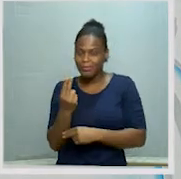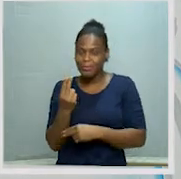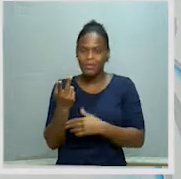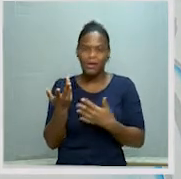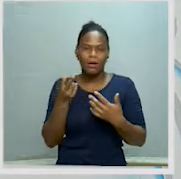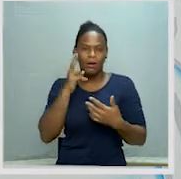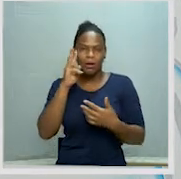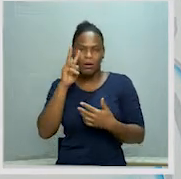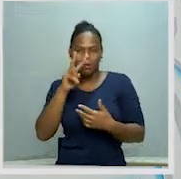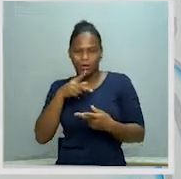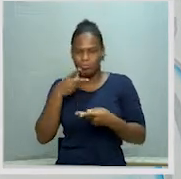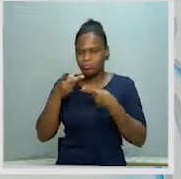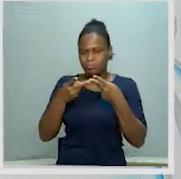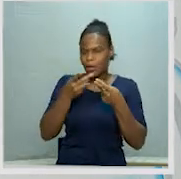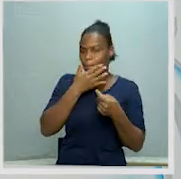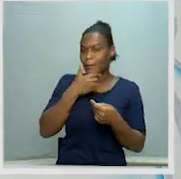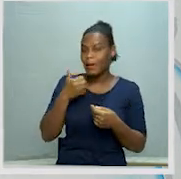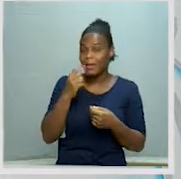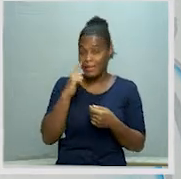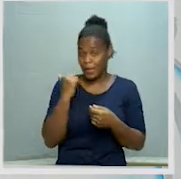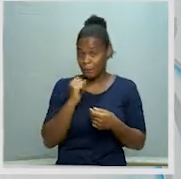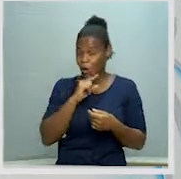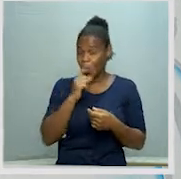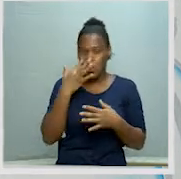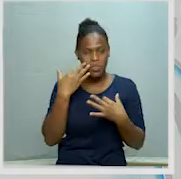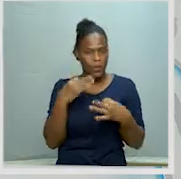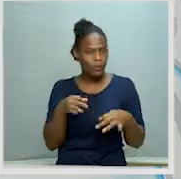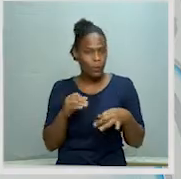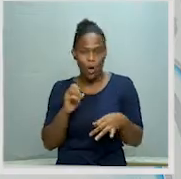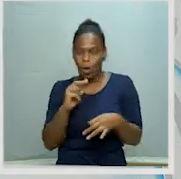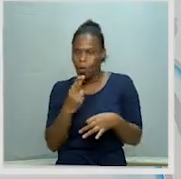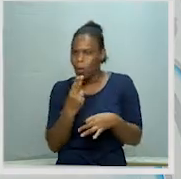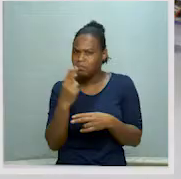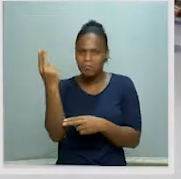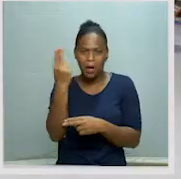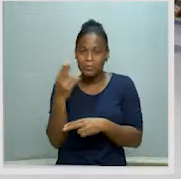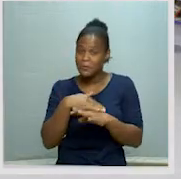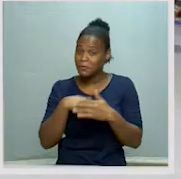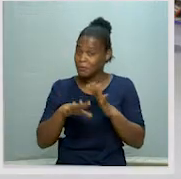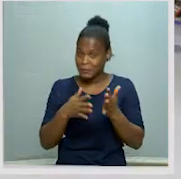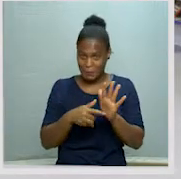de fruir a beleza, seja ela natural ou artística.